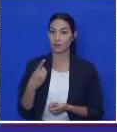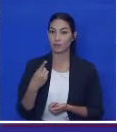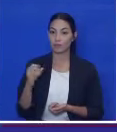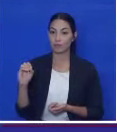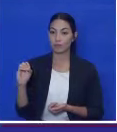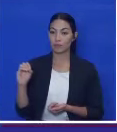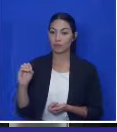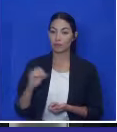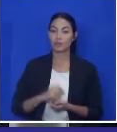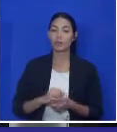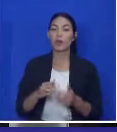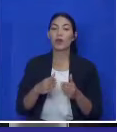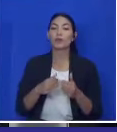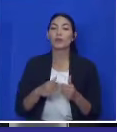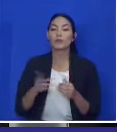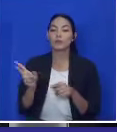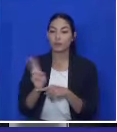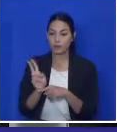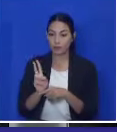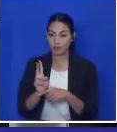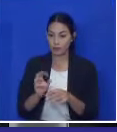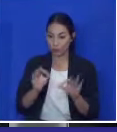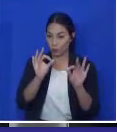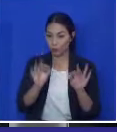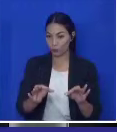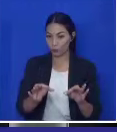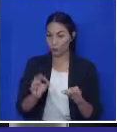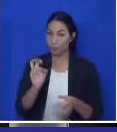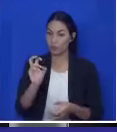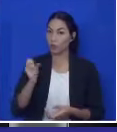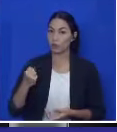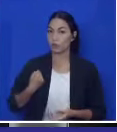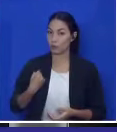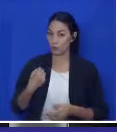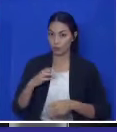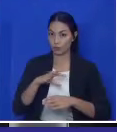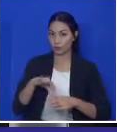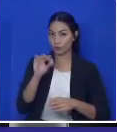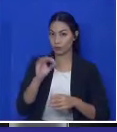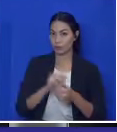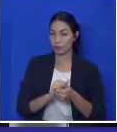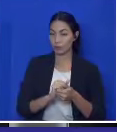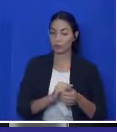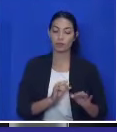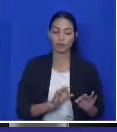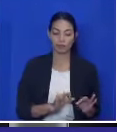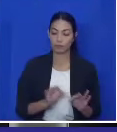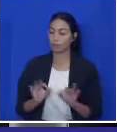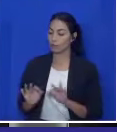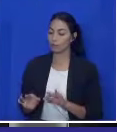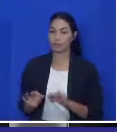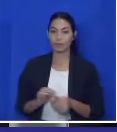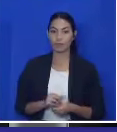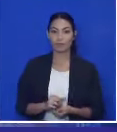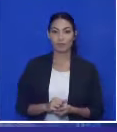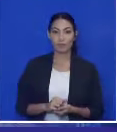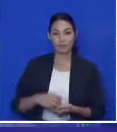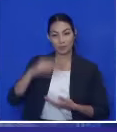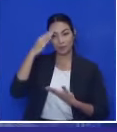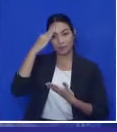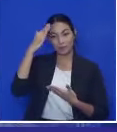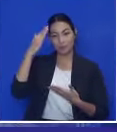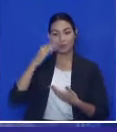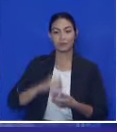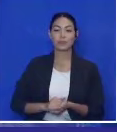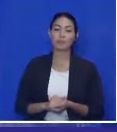e 10. Por favor, senhoras auditoras, as senhoras confirmam os 5 números sorteados? Sim, confirmo. Sim, confirmo.